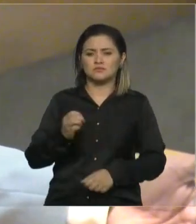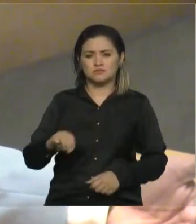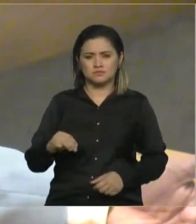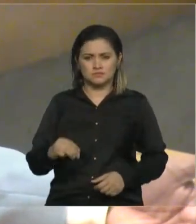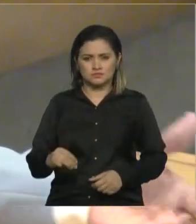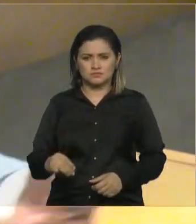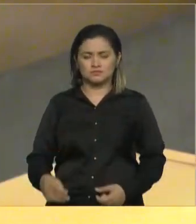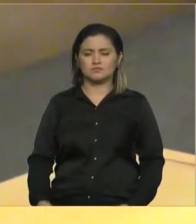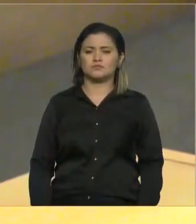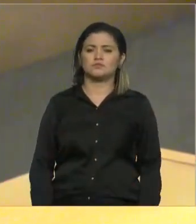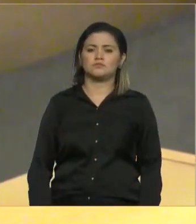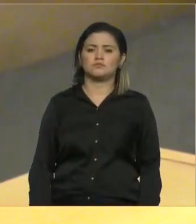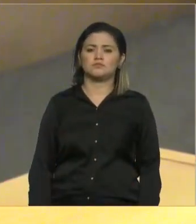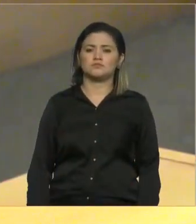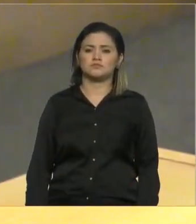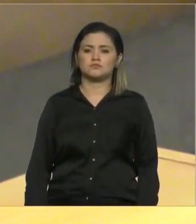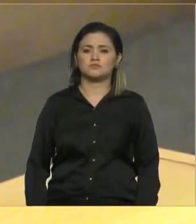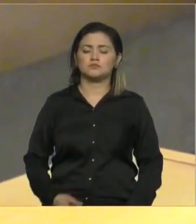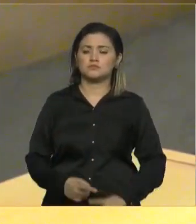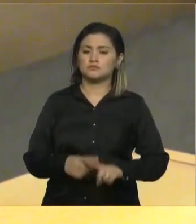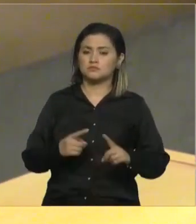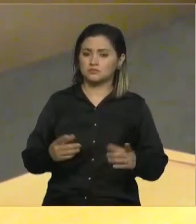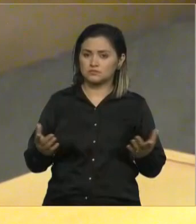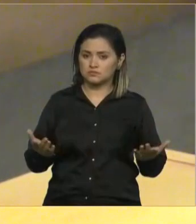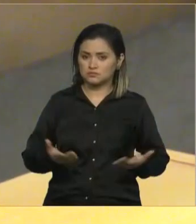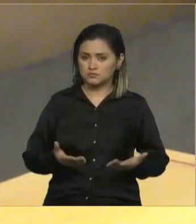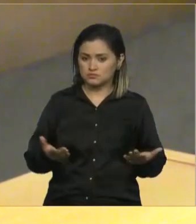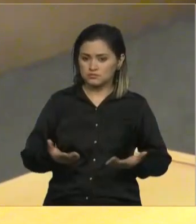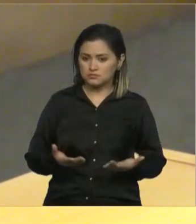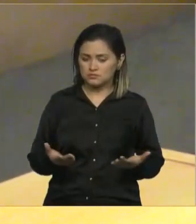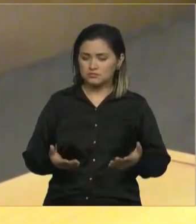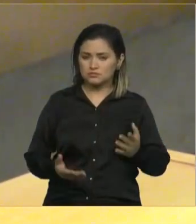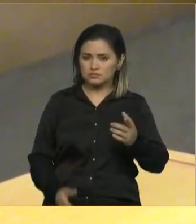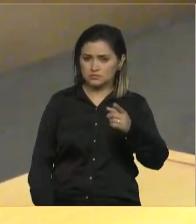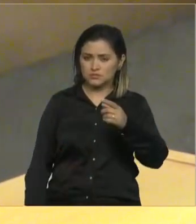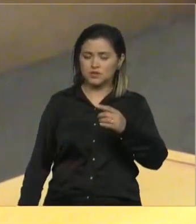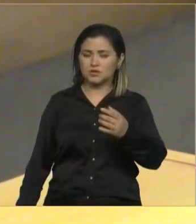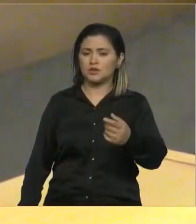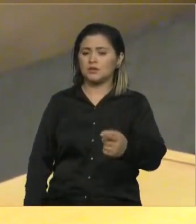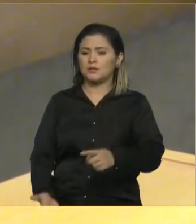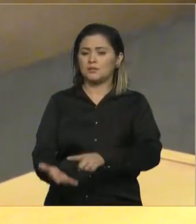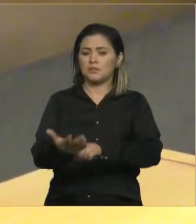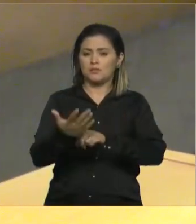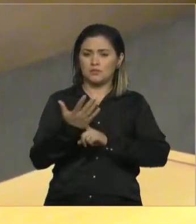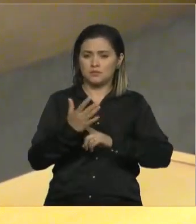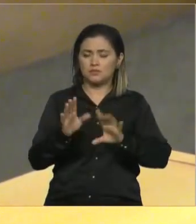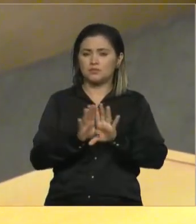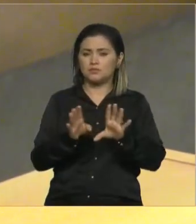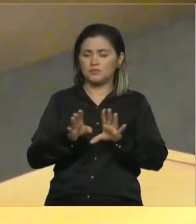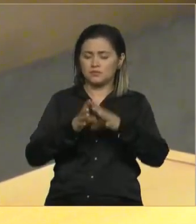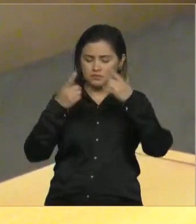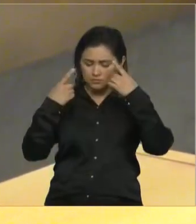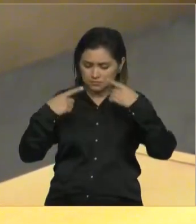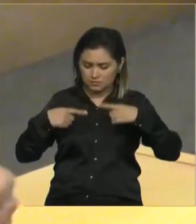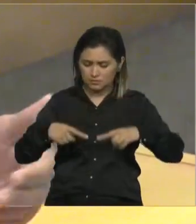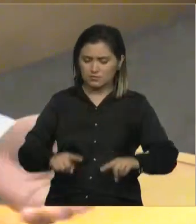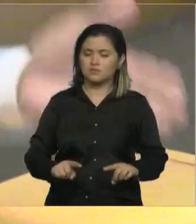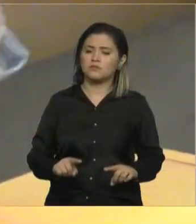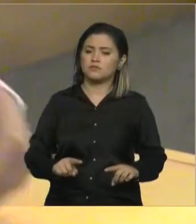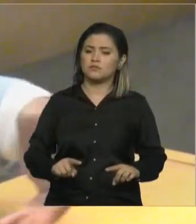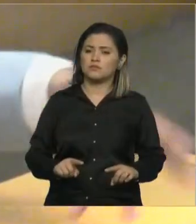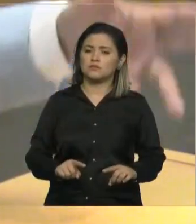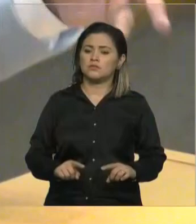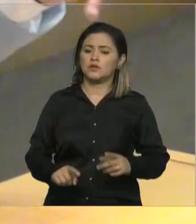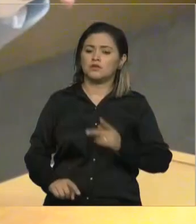Mas, na manhã de hoje, a senhora nos deu exemplo também de humildade, ao retratar a